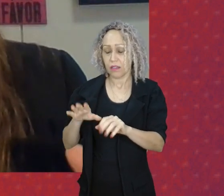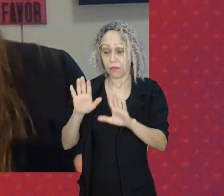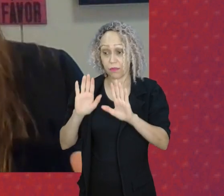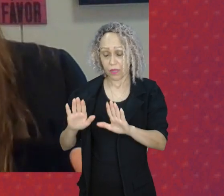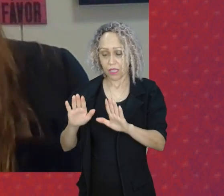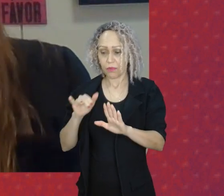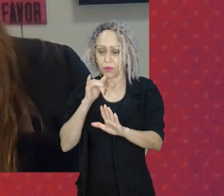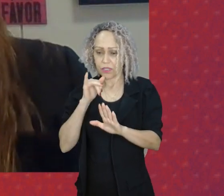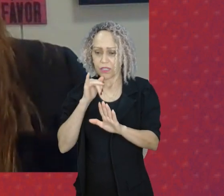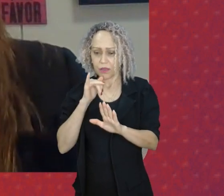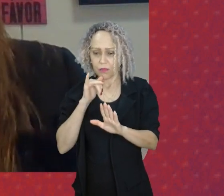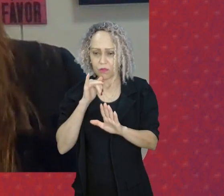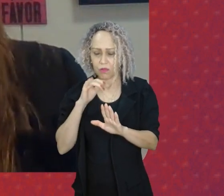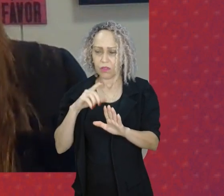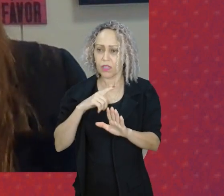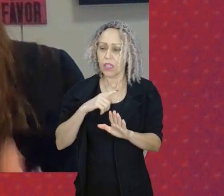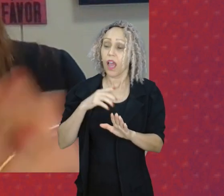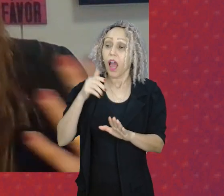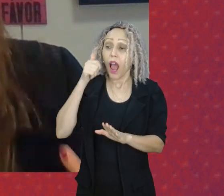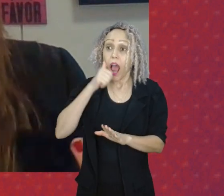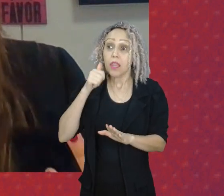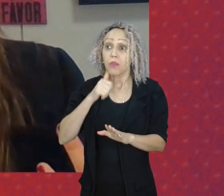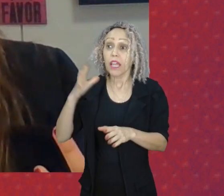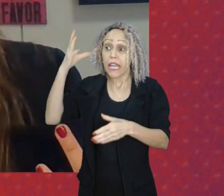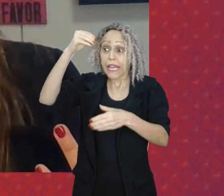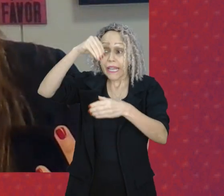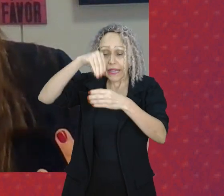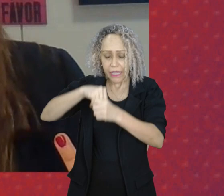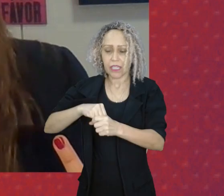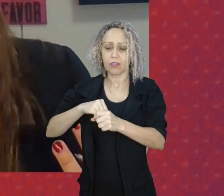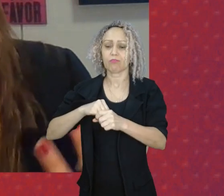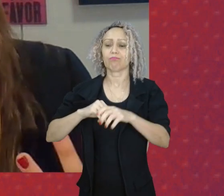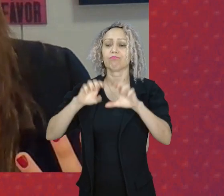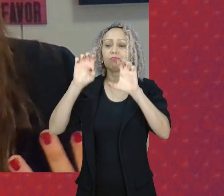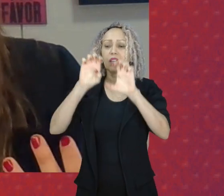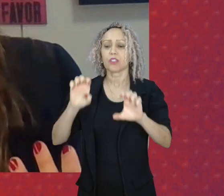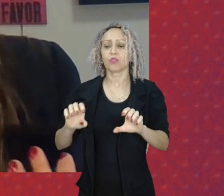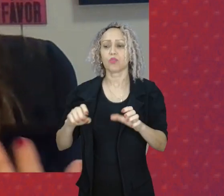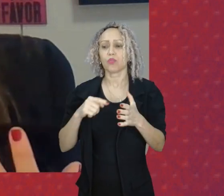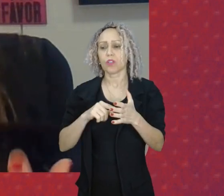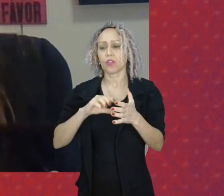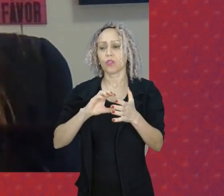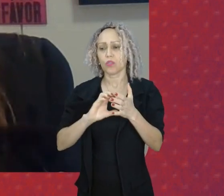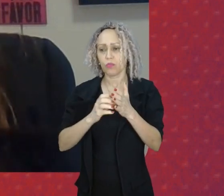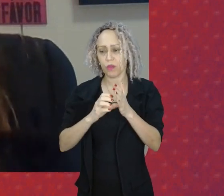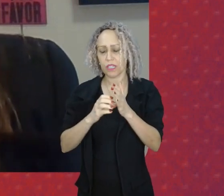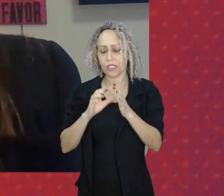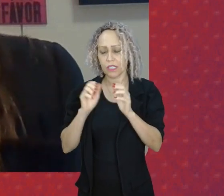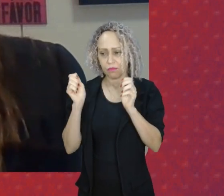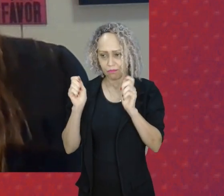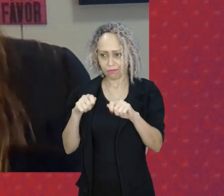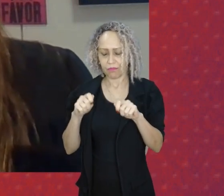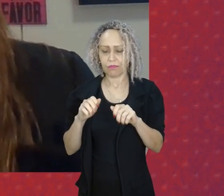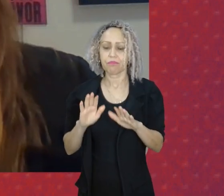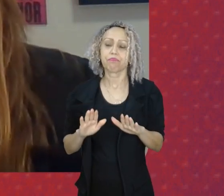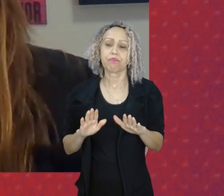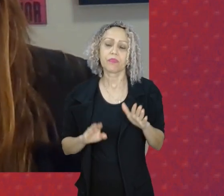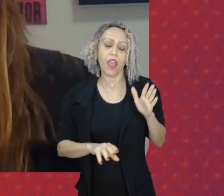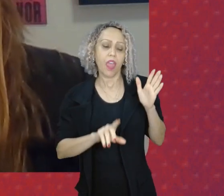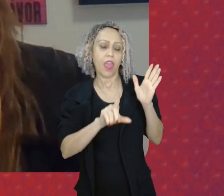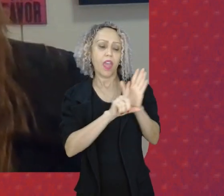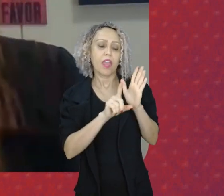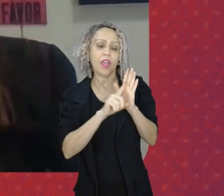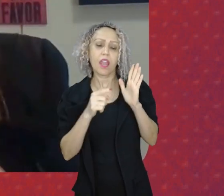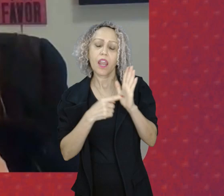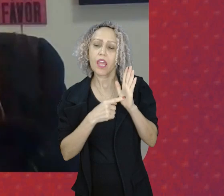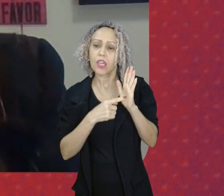né? Participação das mulheres dentro da estrutura partidária. E aí, embora tenha essa legislação que obriga os partidos